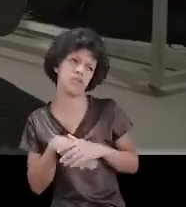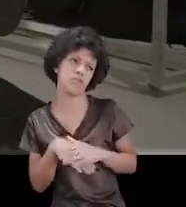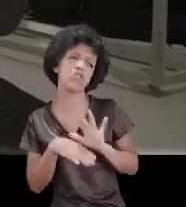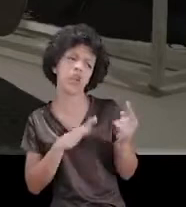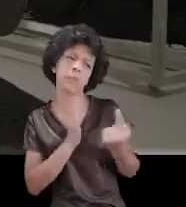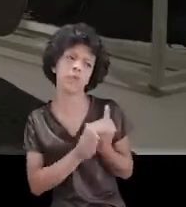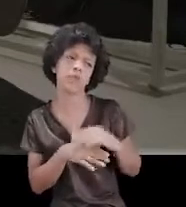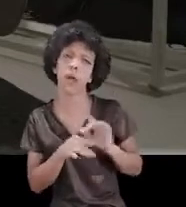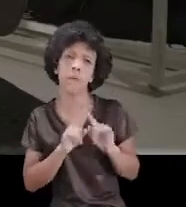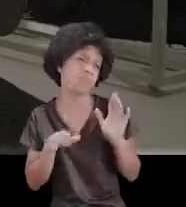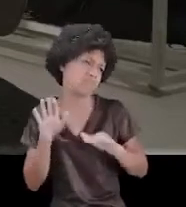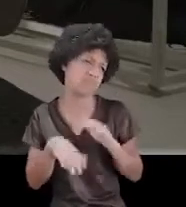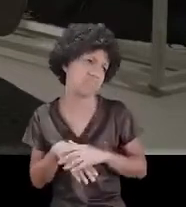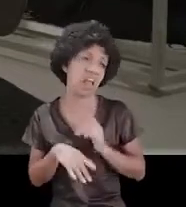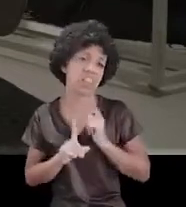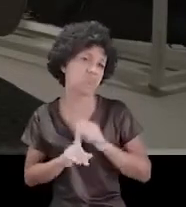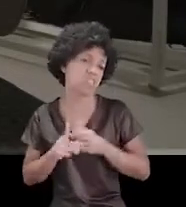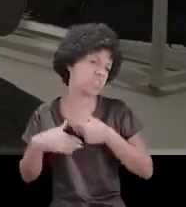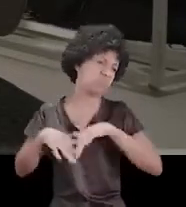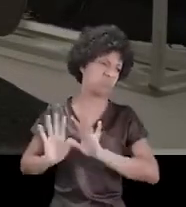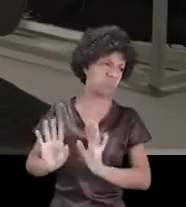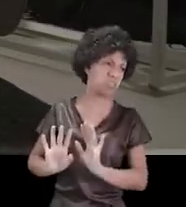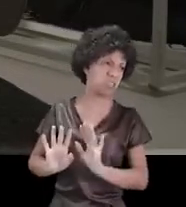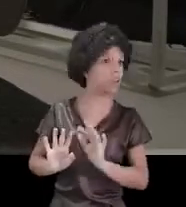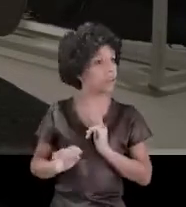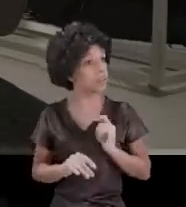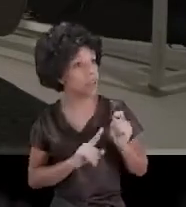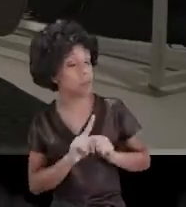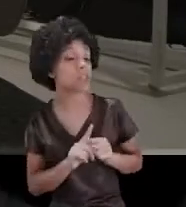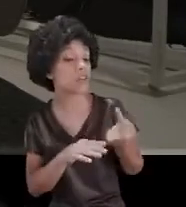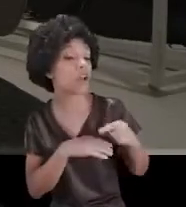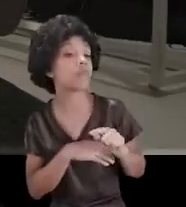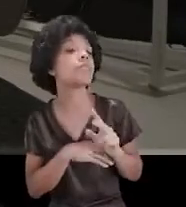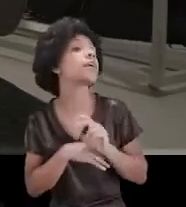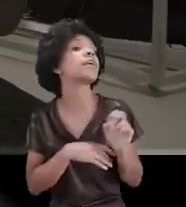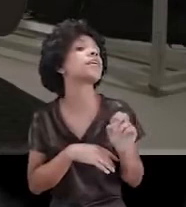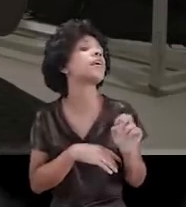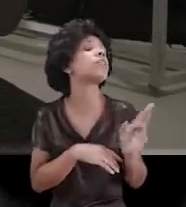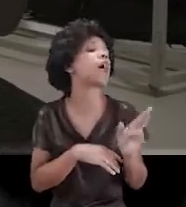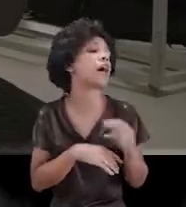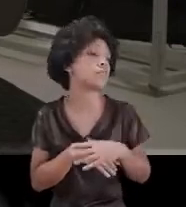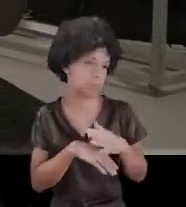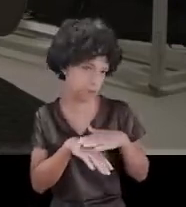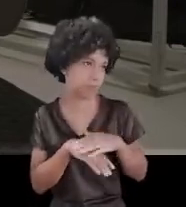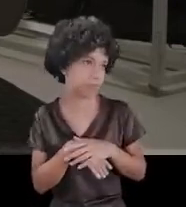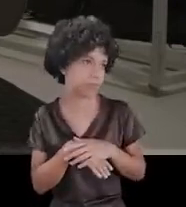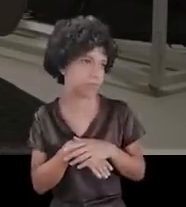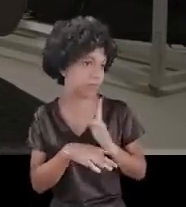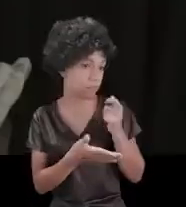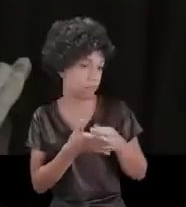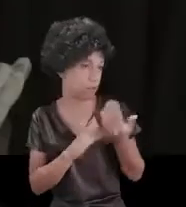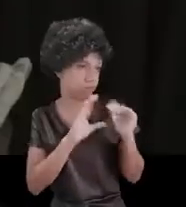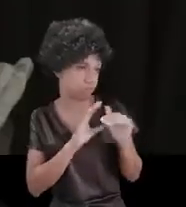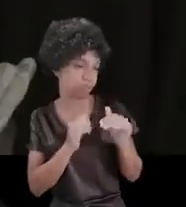me perguntaram isso é muito relativo tem mês que eu nem jogo e tem medo que eu vou lá e faço lá faz 500 aí para mim eu mando jogos e